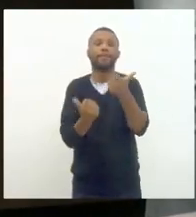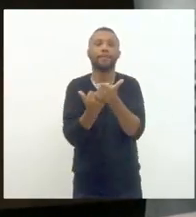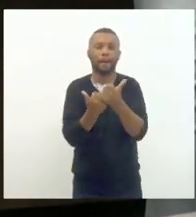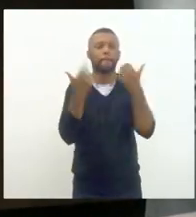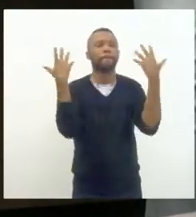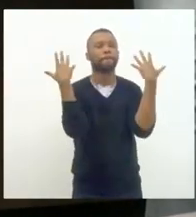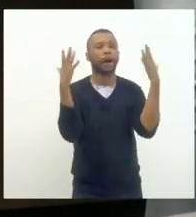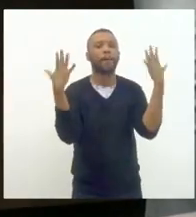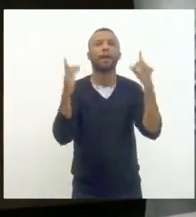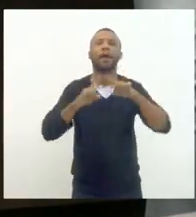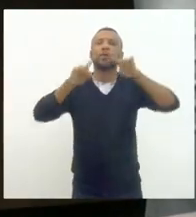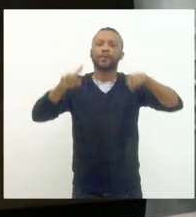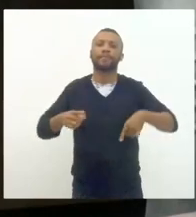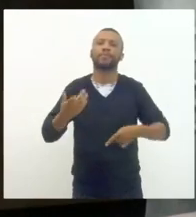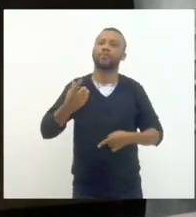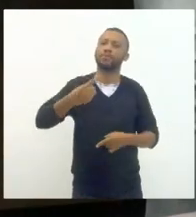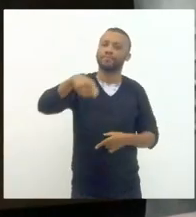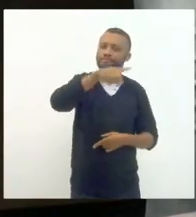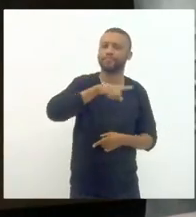vocês.